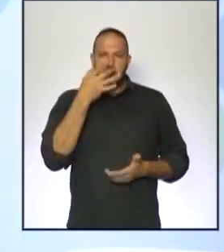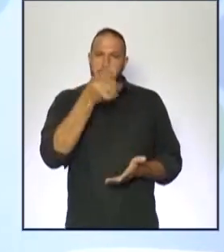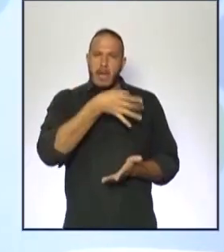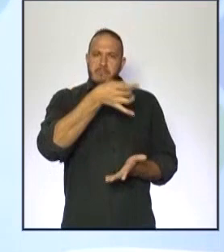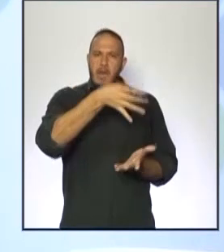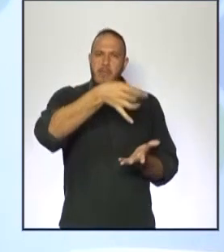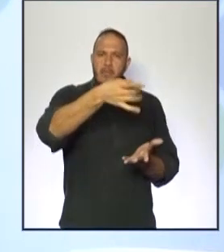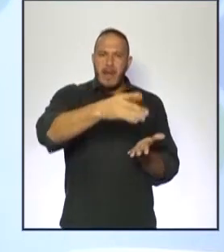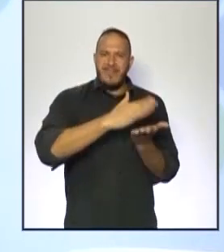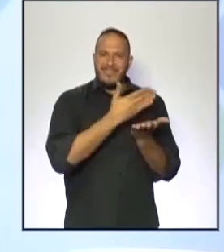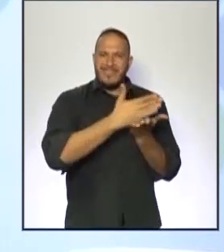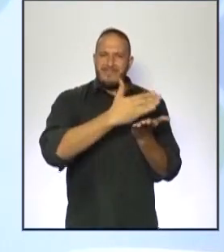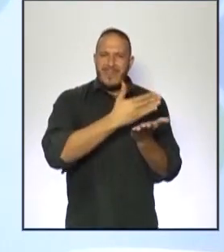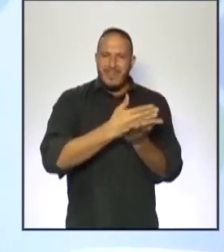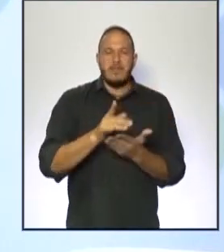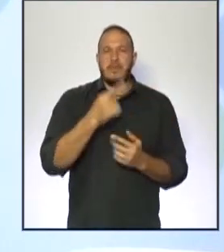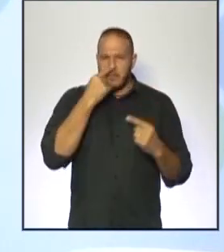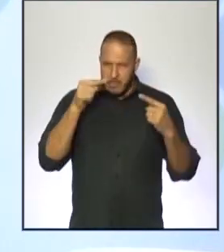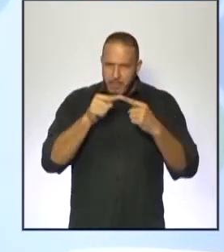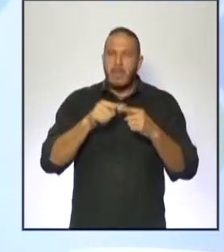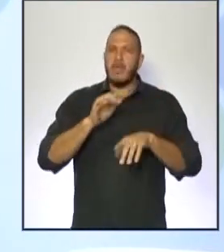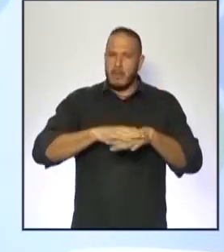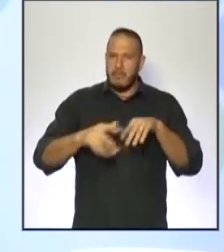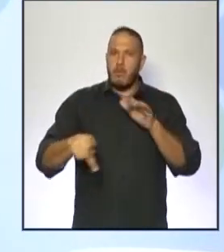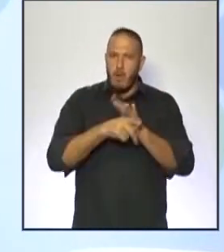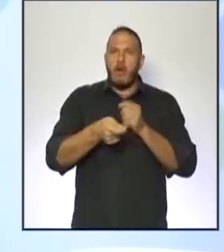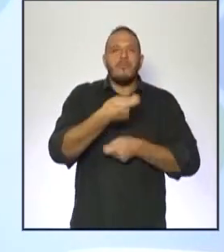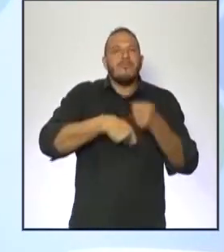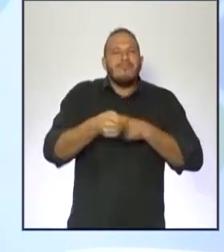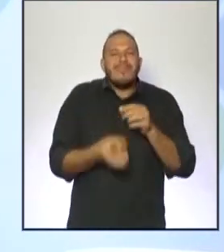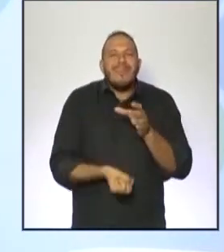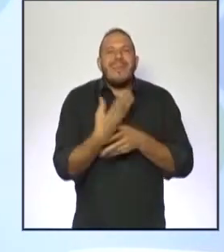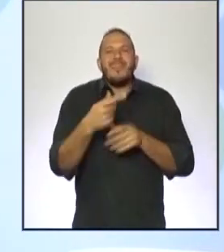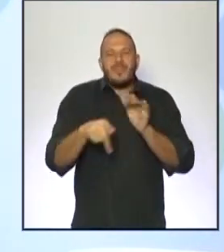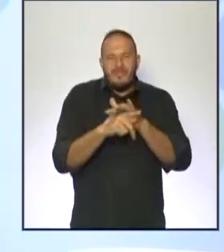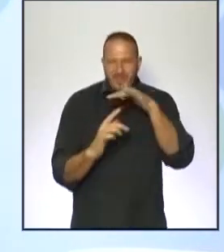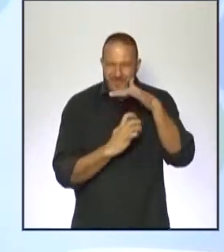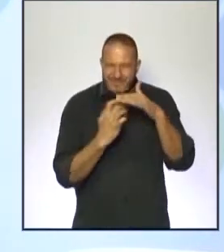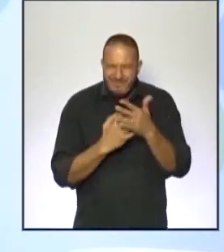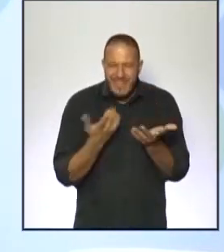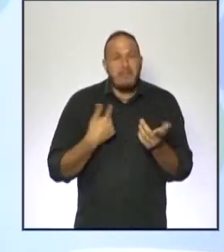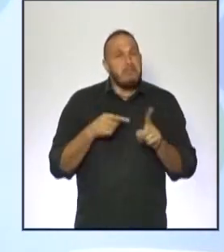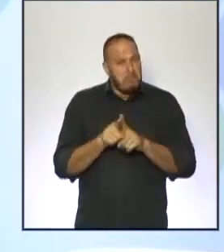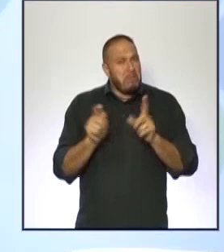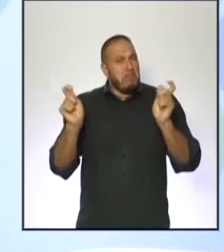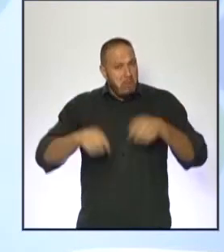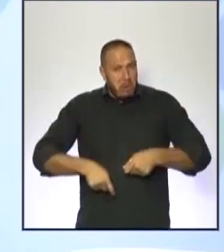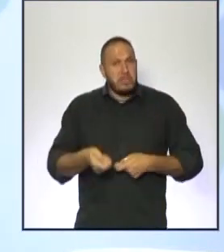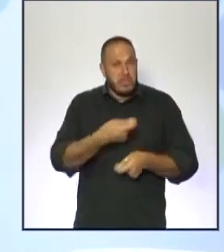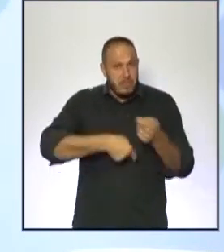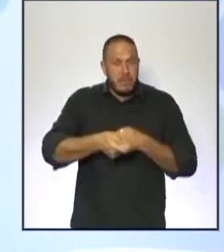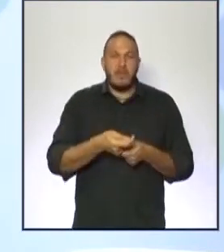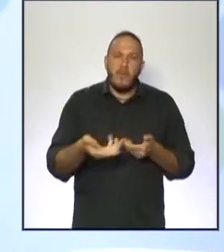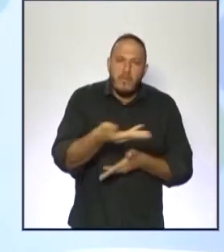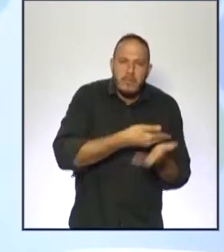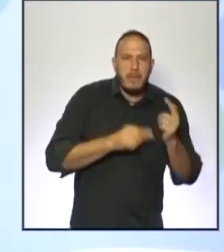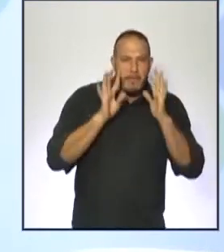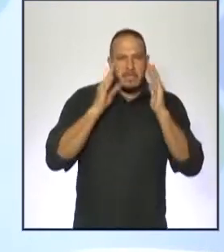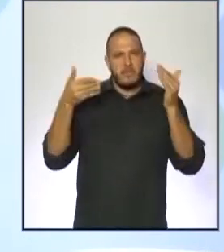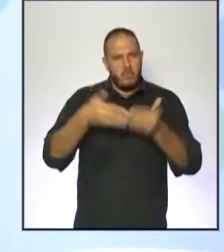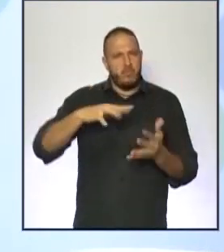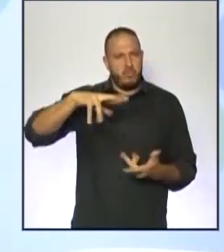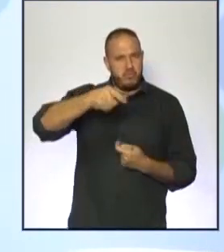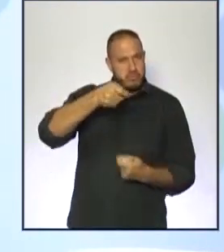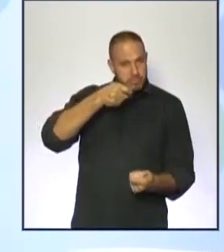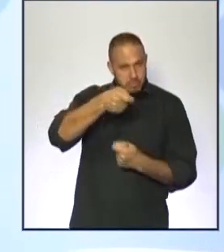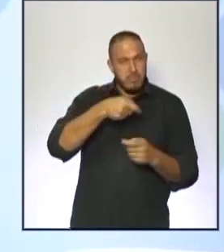também tem muito a ver aí com o empreendedorismo, né? Também é possível fazer um trabalho bem bacana envolvendo a questão da sustentabilidade e